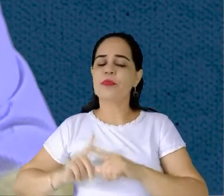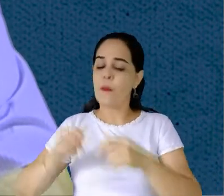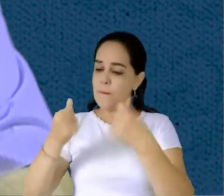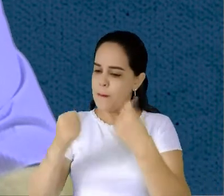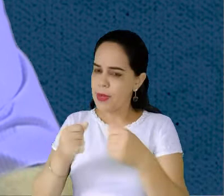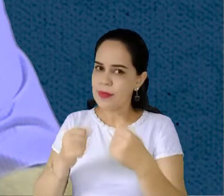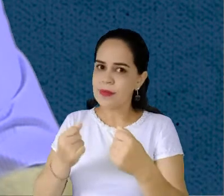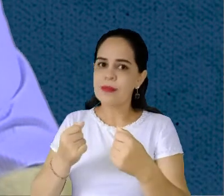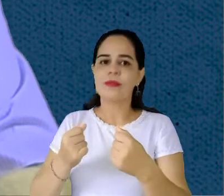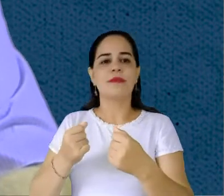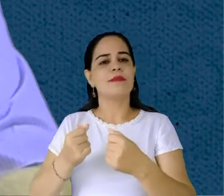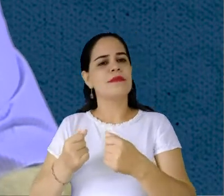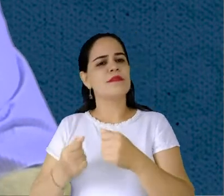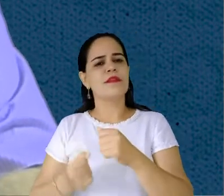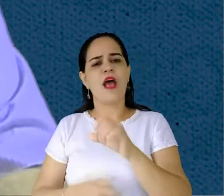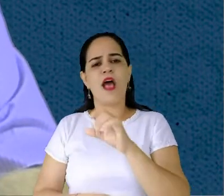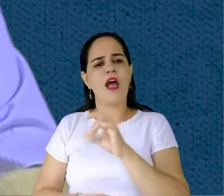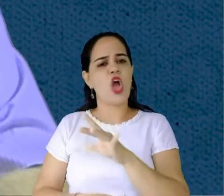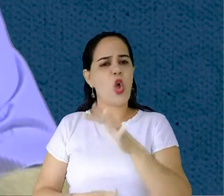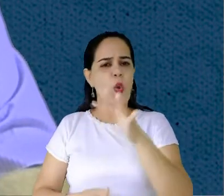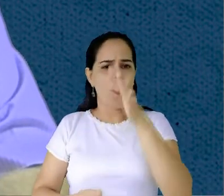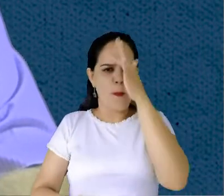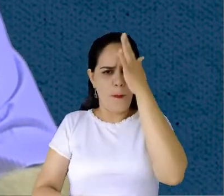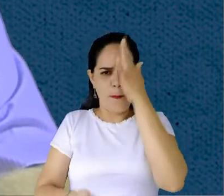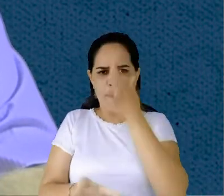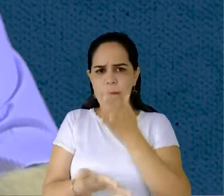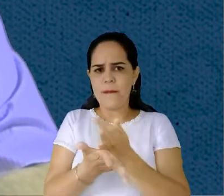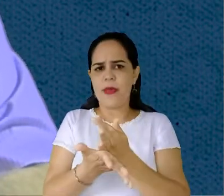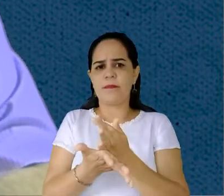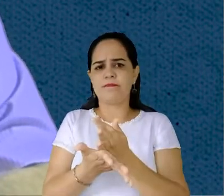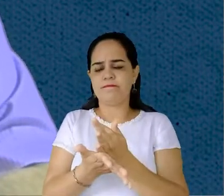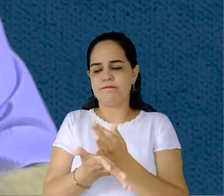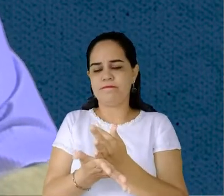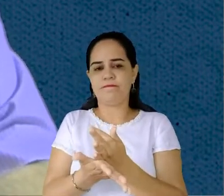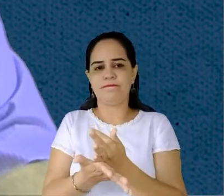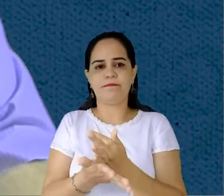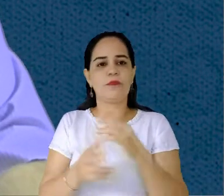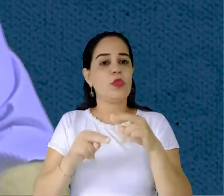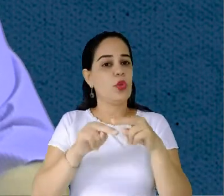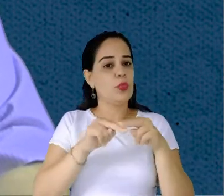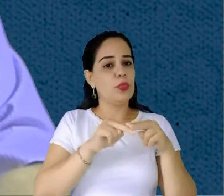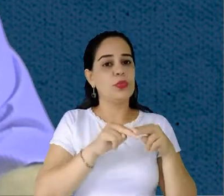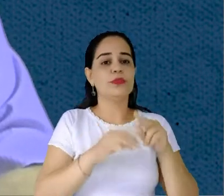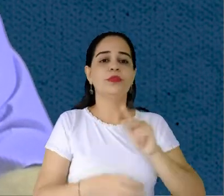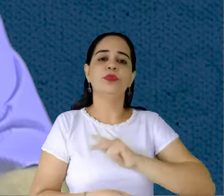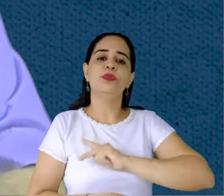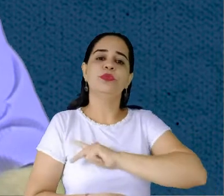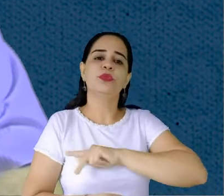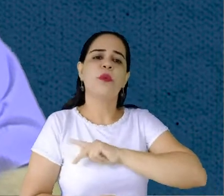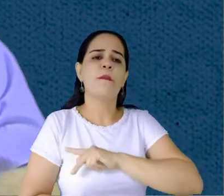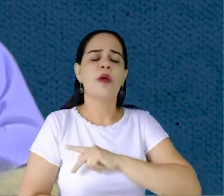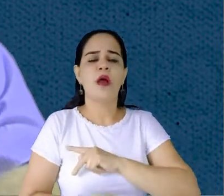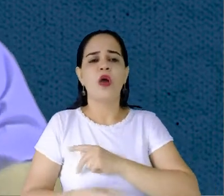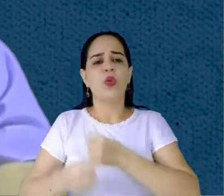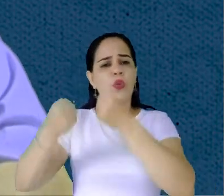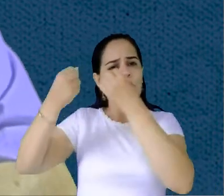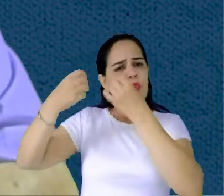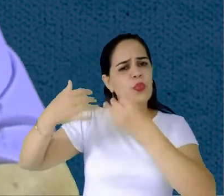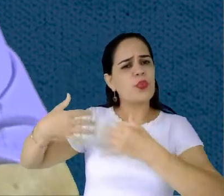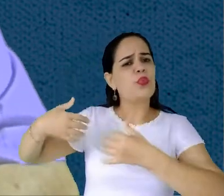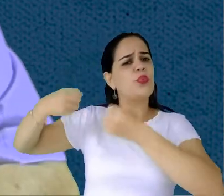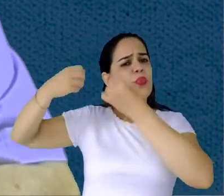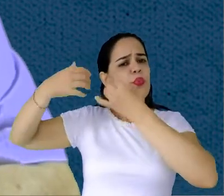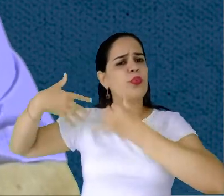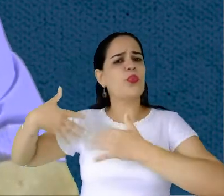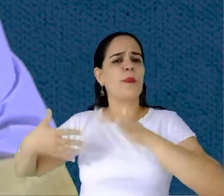fé, acreditar em Cristo Jesus. Por isso, Paulo, toda a sua pregação a